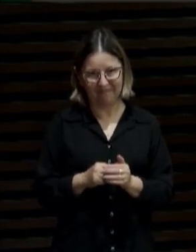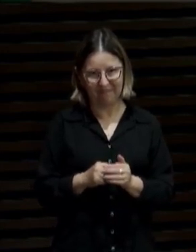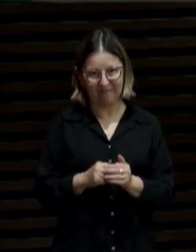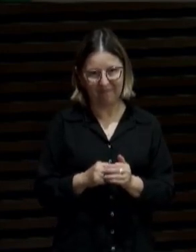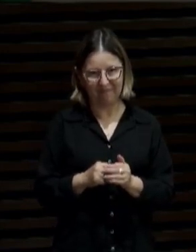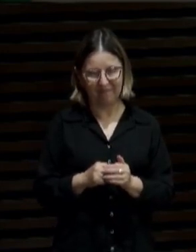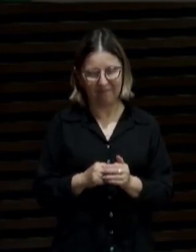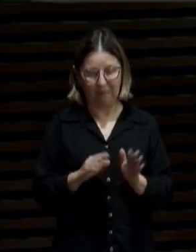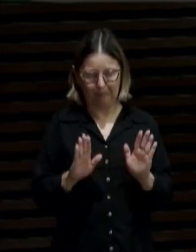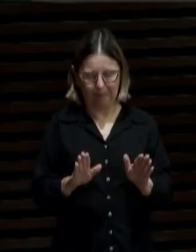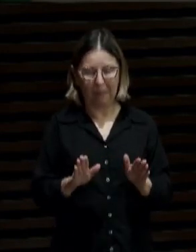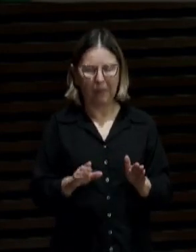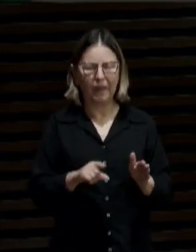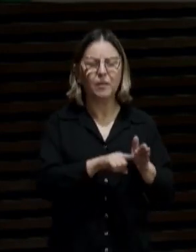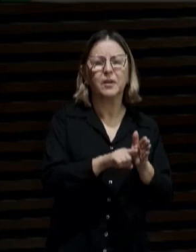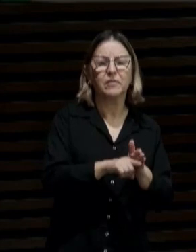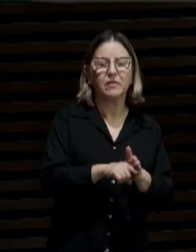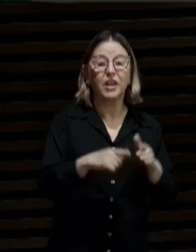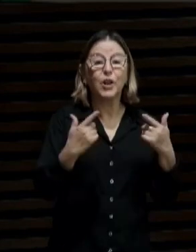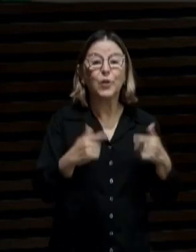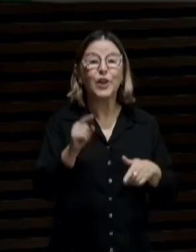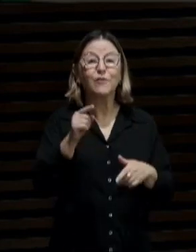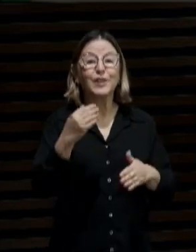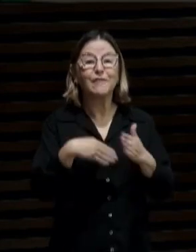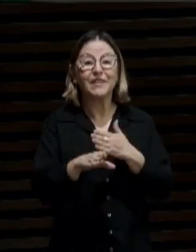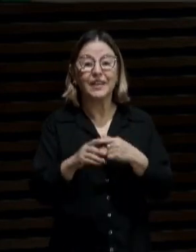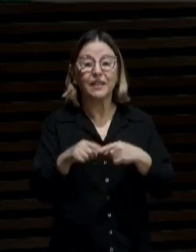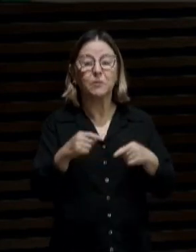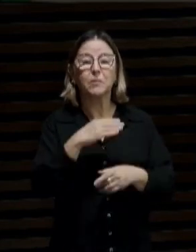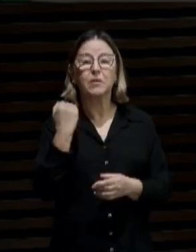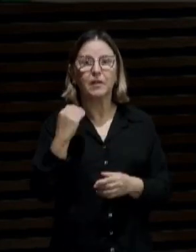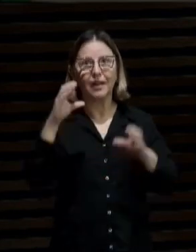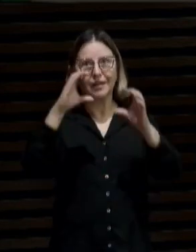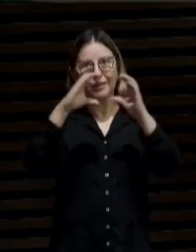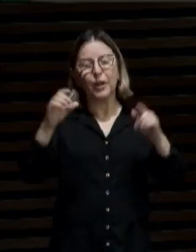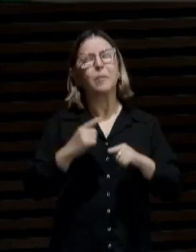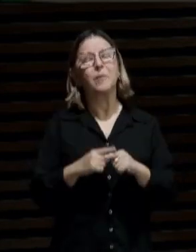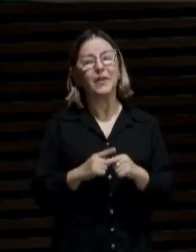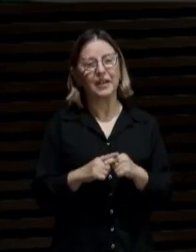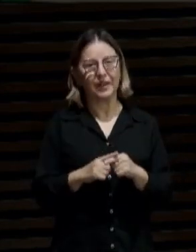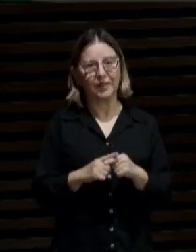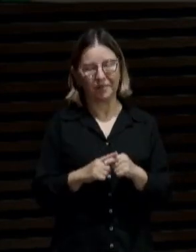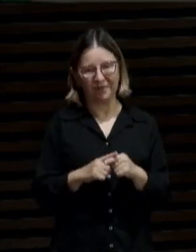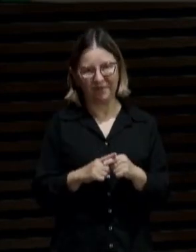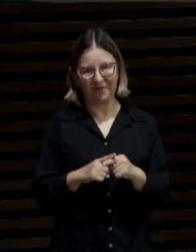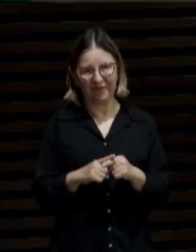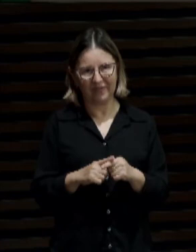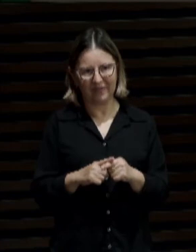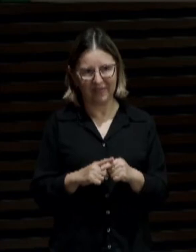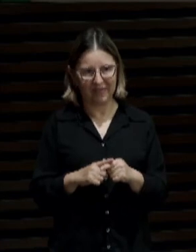você morrer? Eu vou para o céu. Por quê? Por tudo aquilo que eu falei. as minhas boas ações